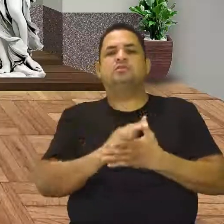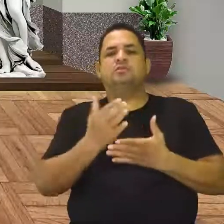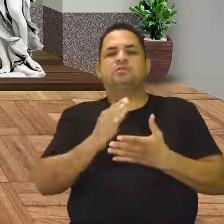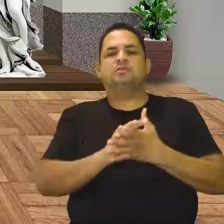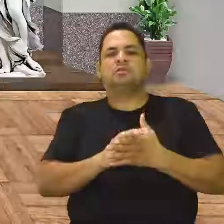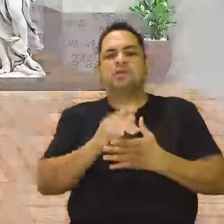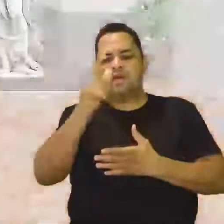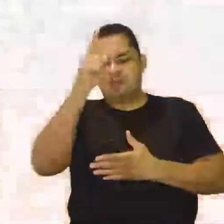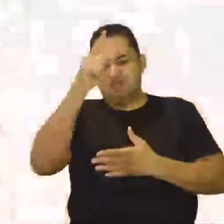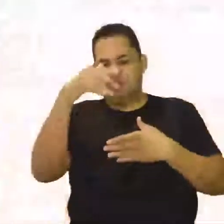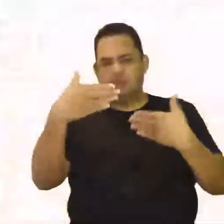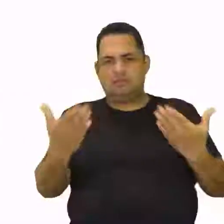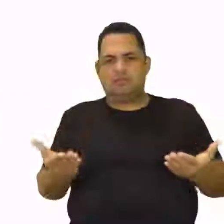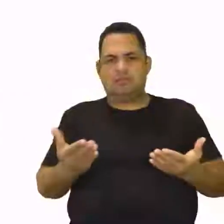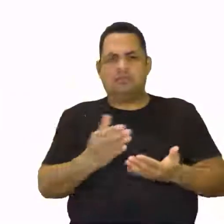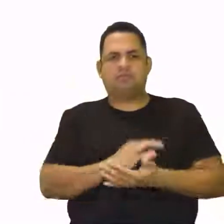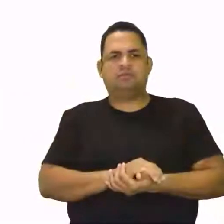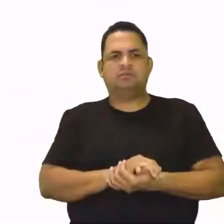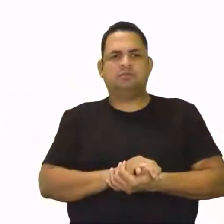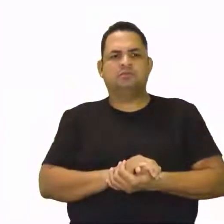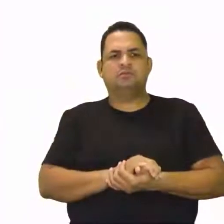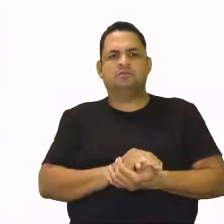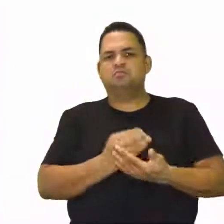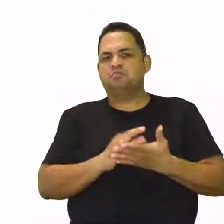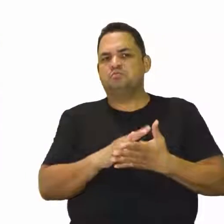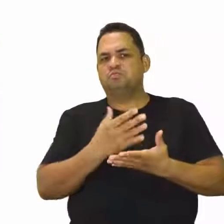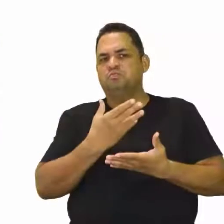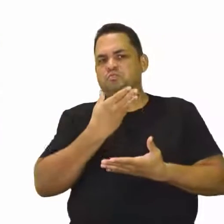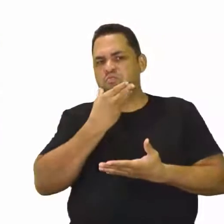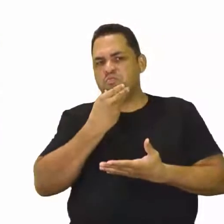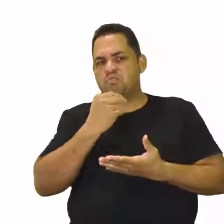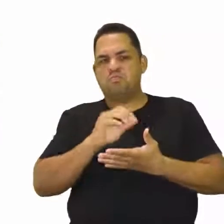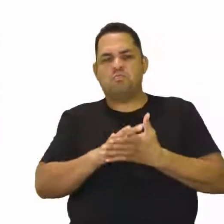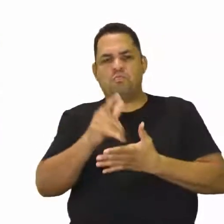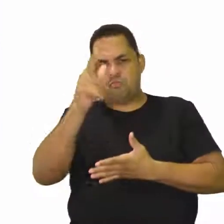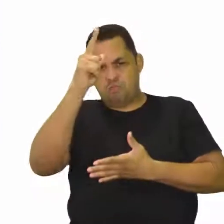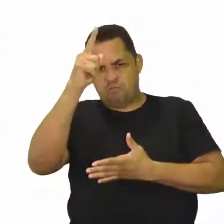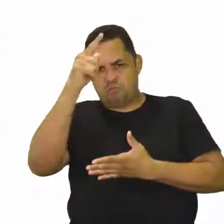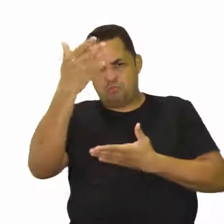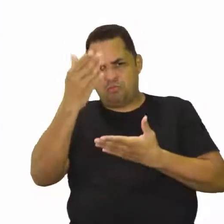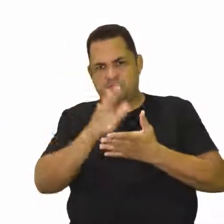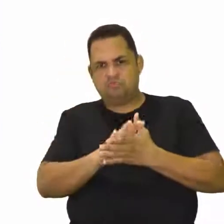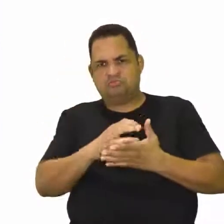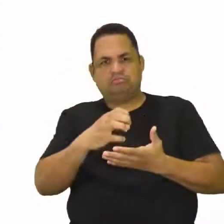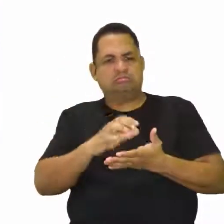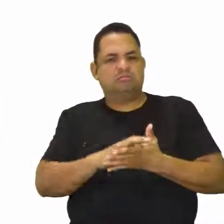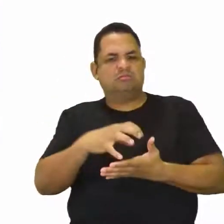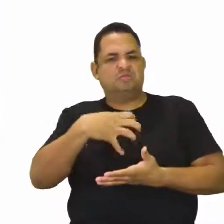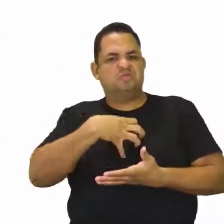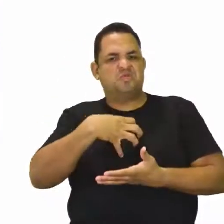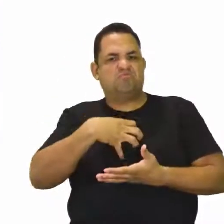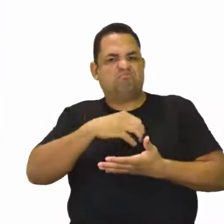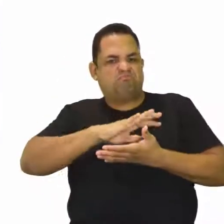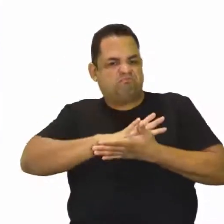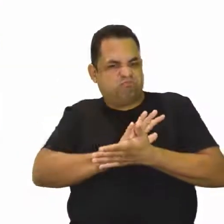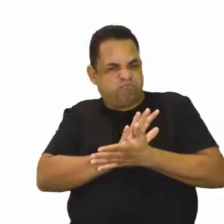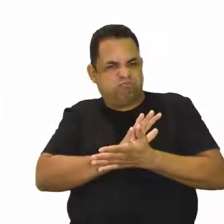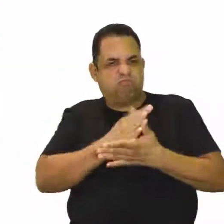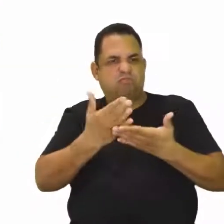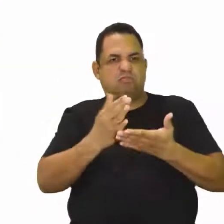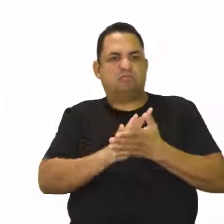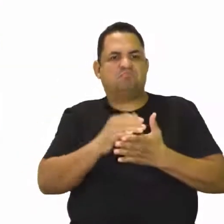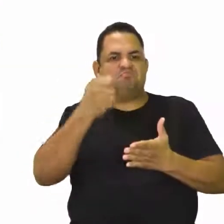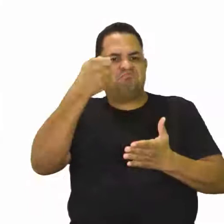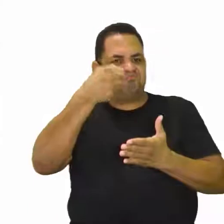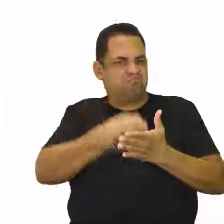Na sequência, vamos lá. Muitos alemães irão se sentir humilhados com